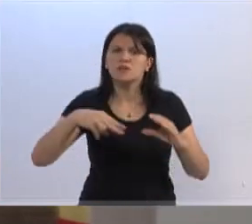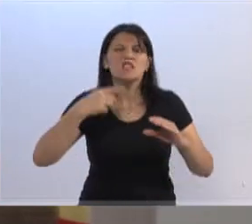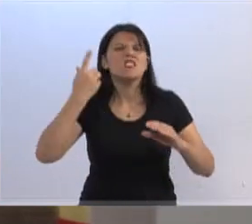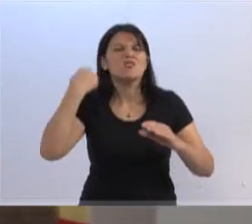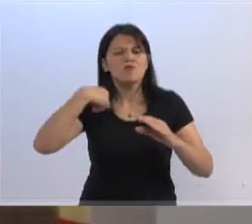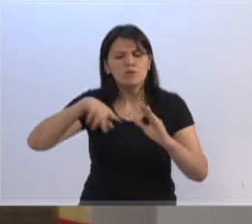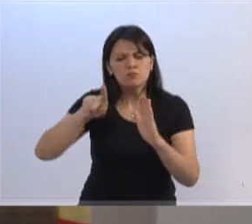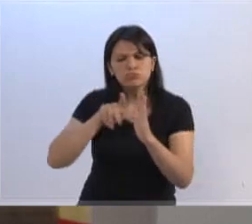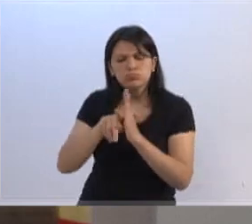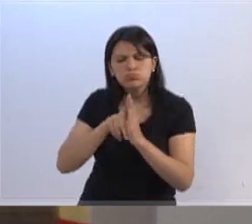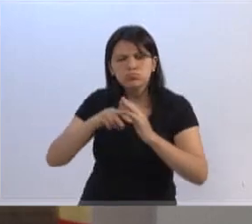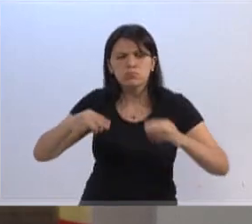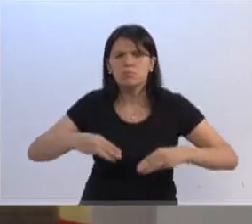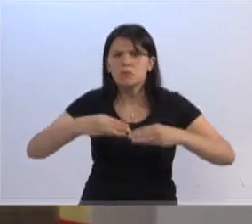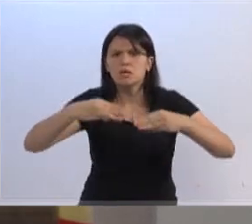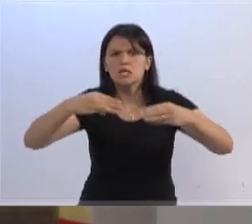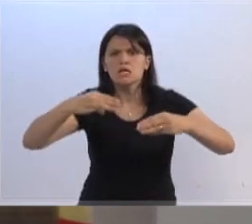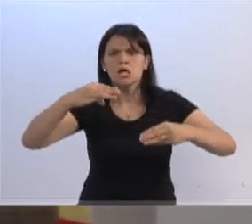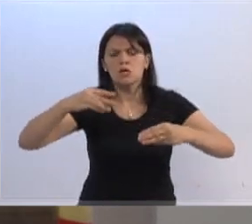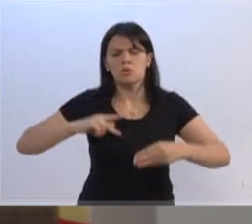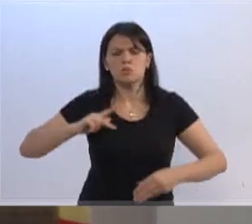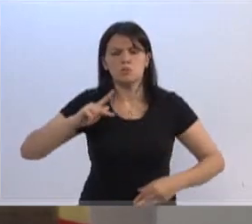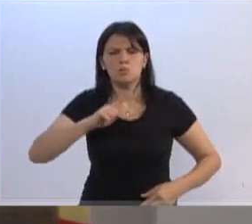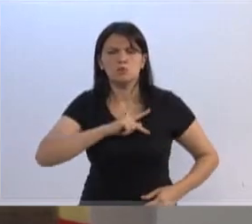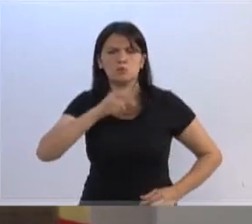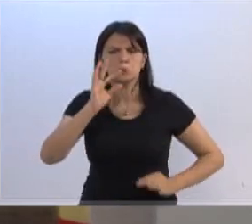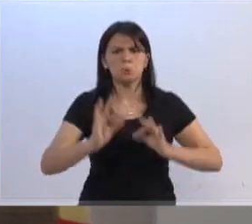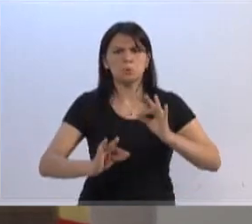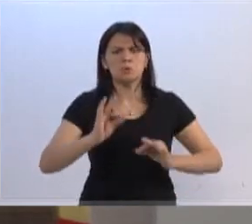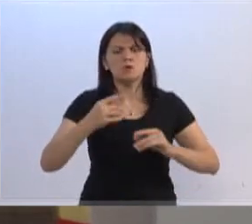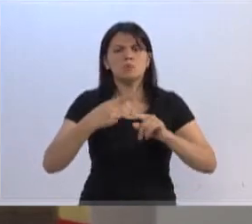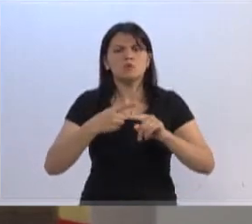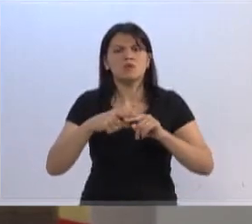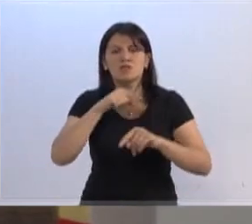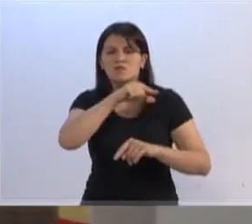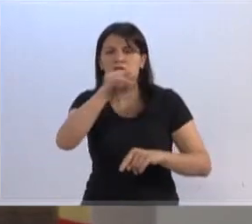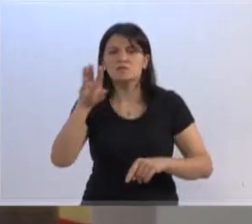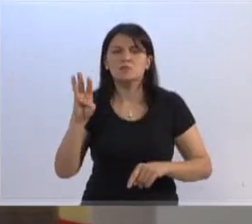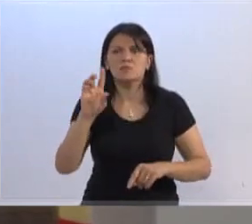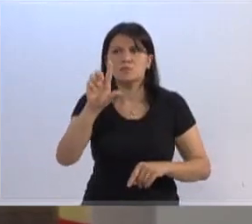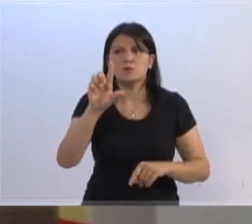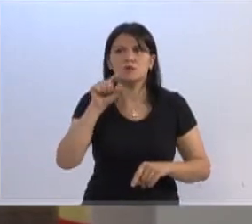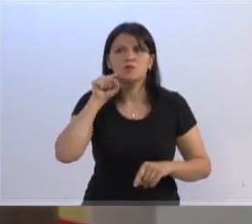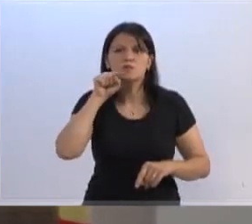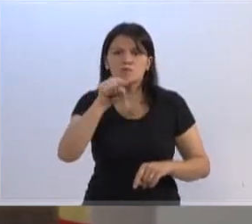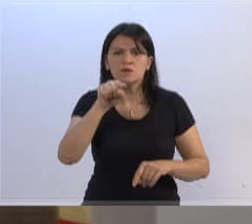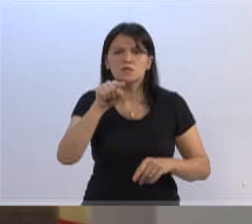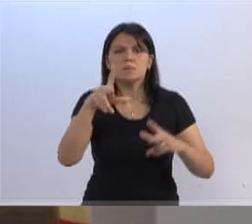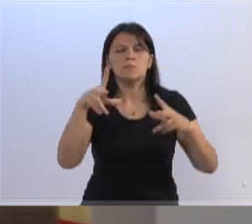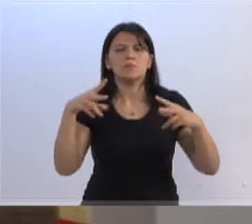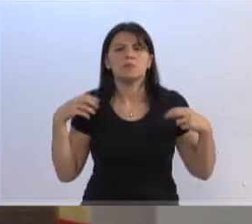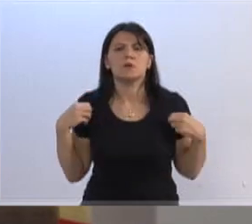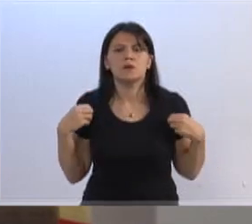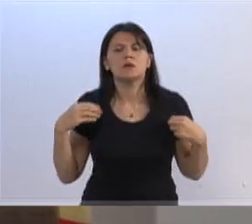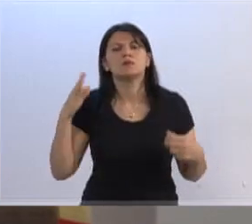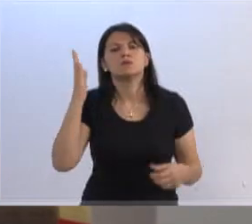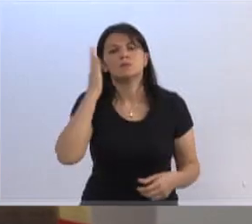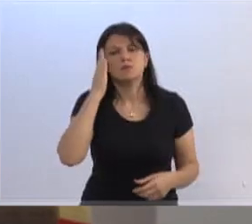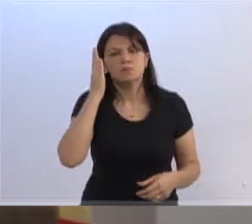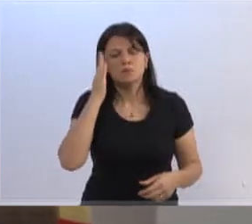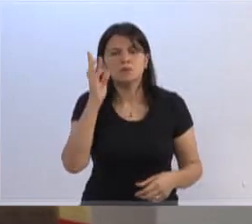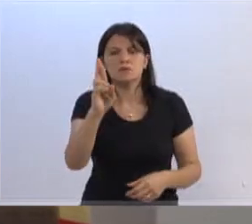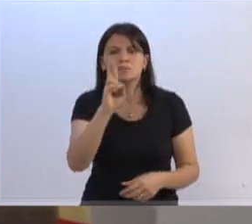atrás de Ministério Público, Ação Judicial, o que for para averiguar, porque você, blumenauense, você merece saber essa